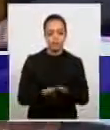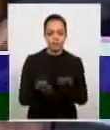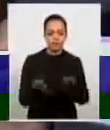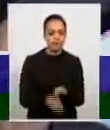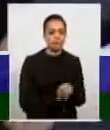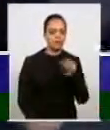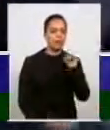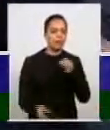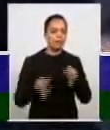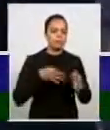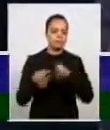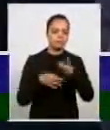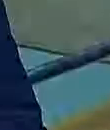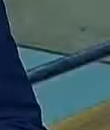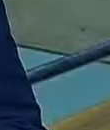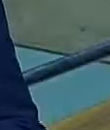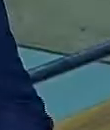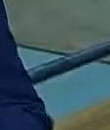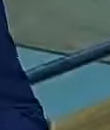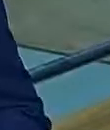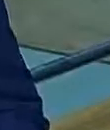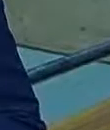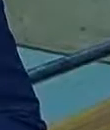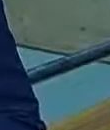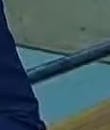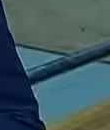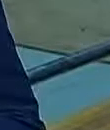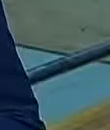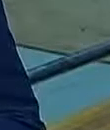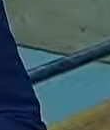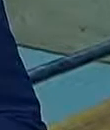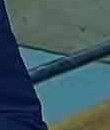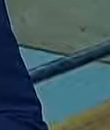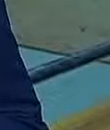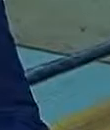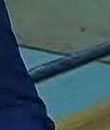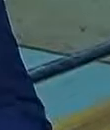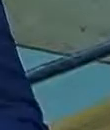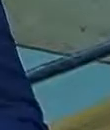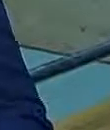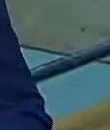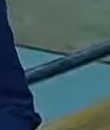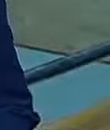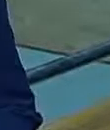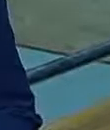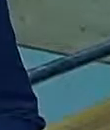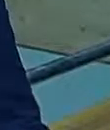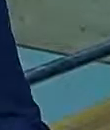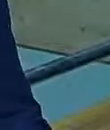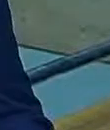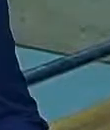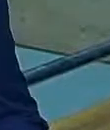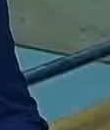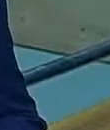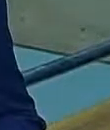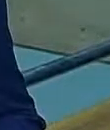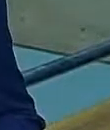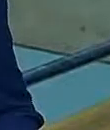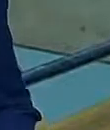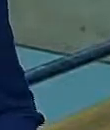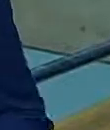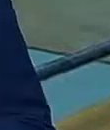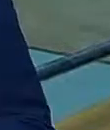também matérias com parecer contrário. Termina agora o programa Sessões em Pauta. Hoje você conferiu o resumo da terceira